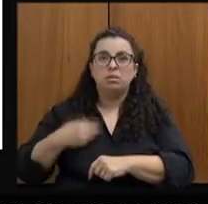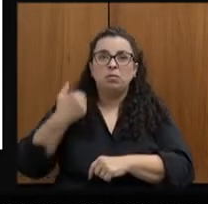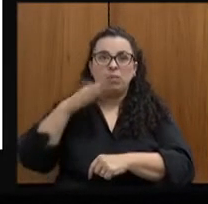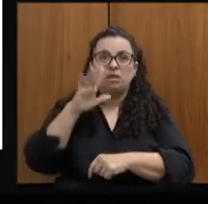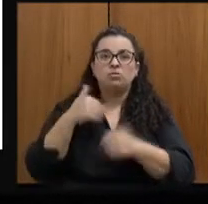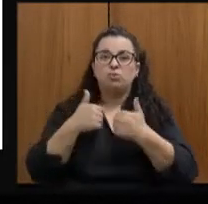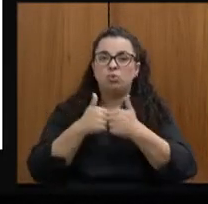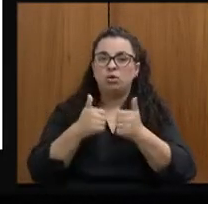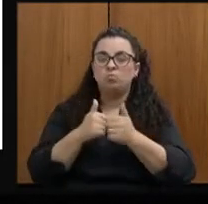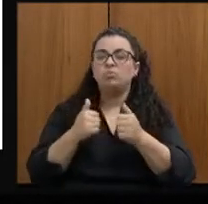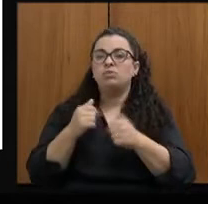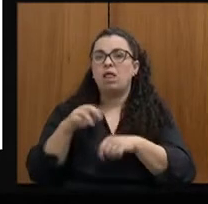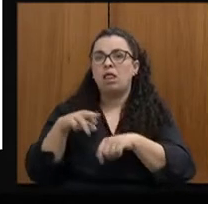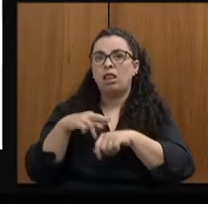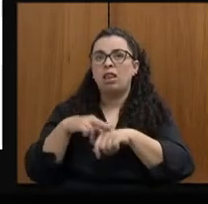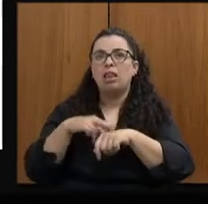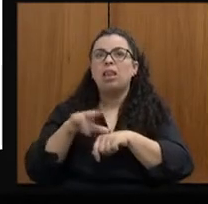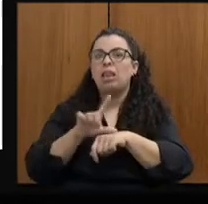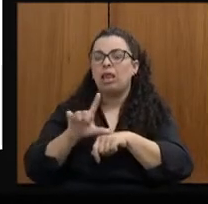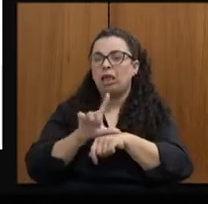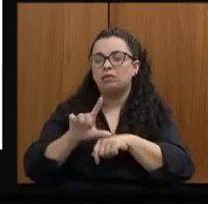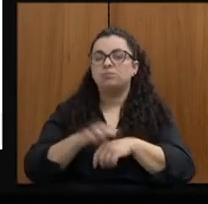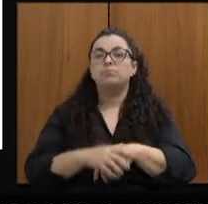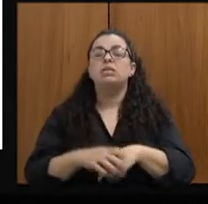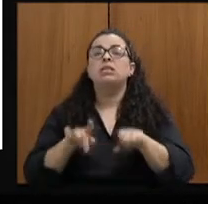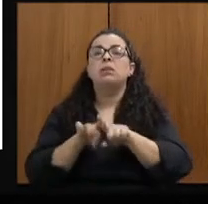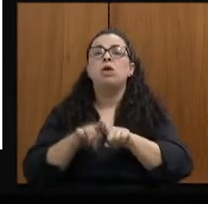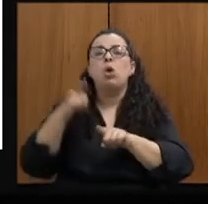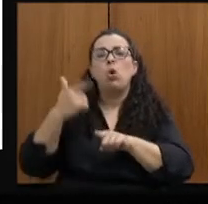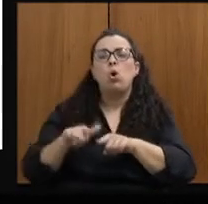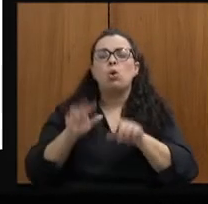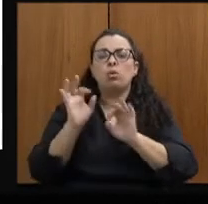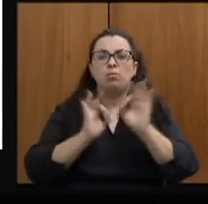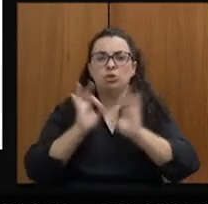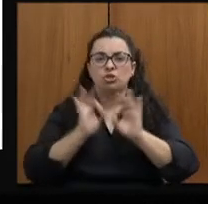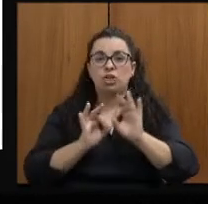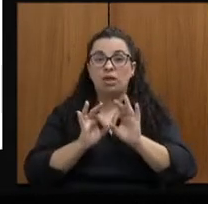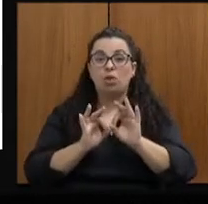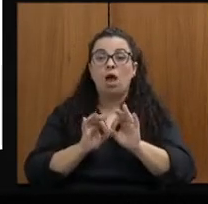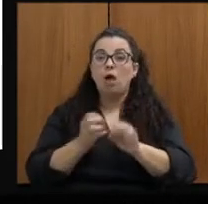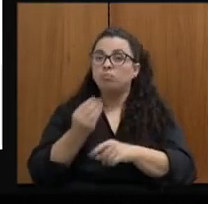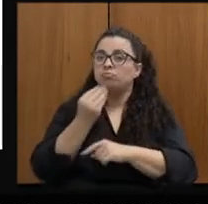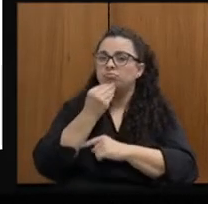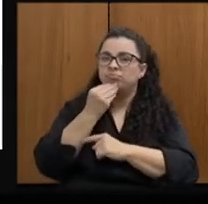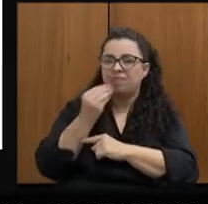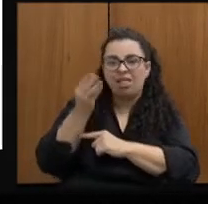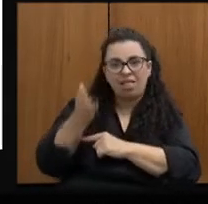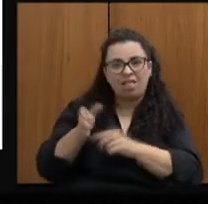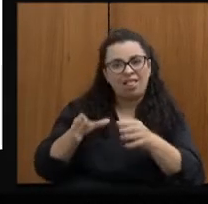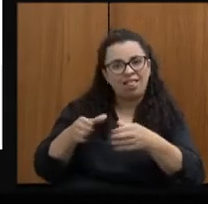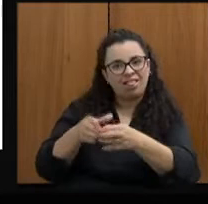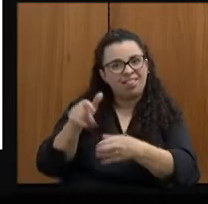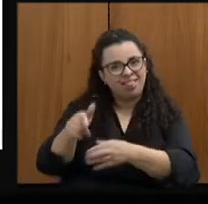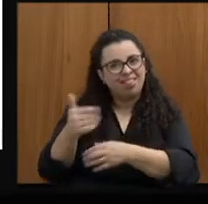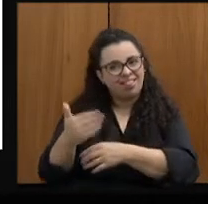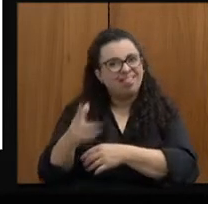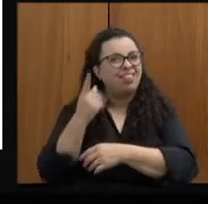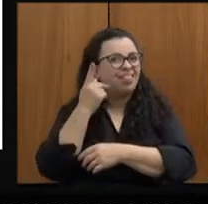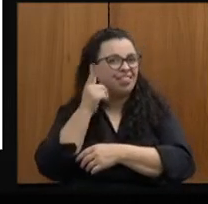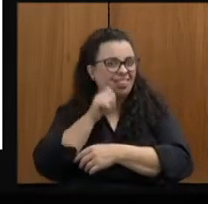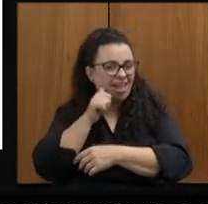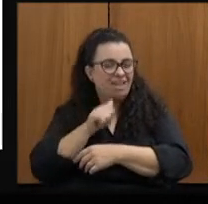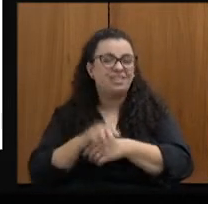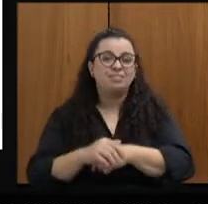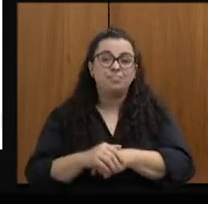da deputada Ana Paula, que também nós abraçamos com muita vontade, porque nós vemos